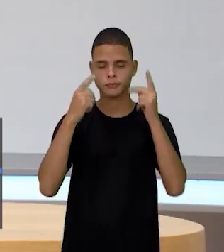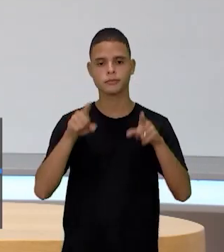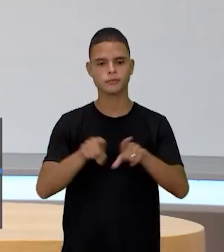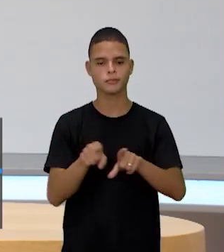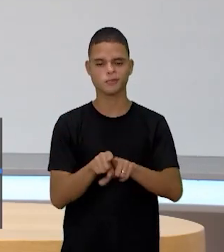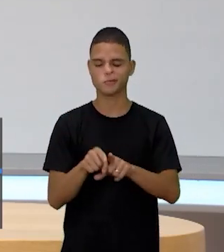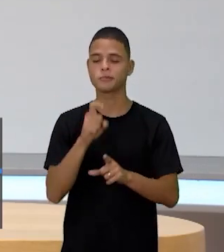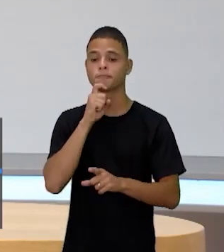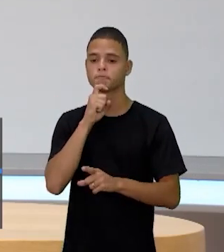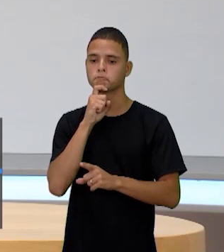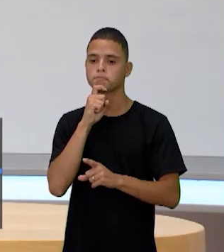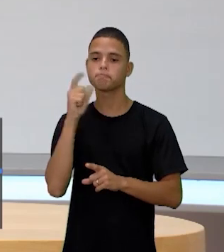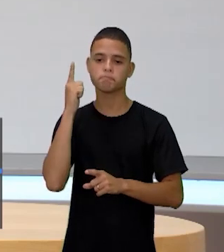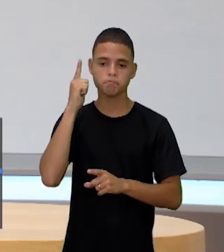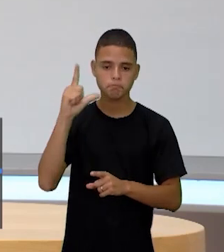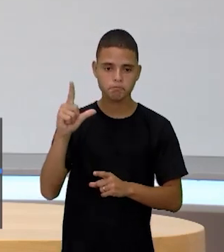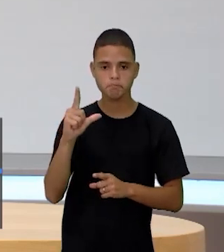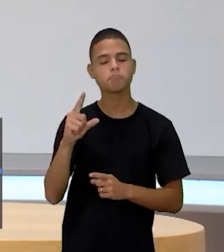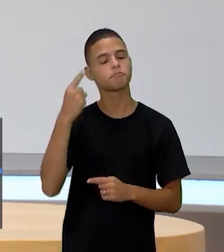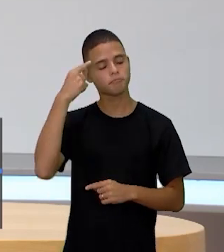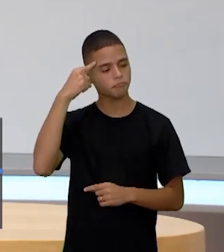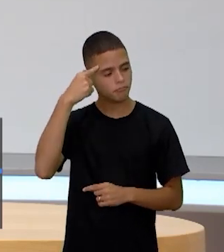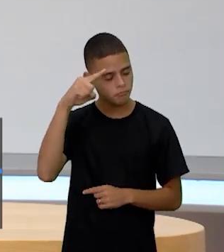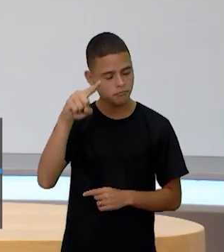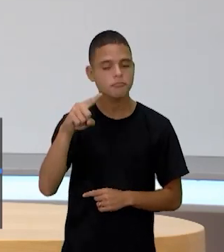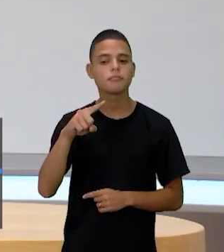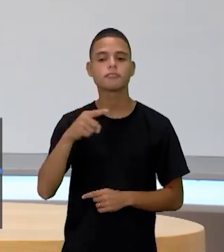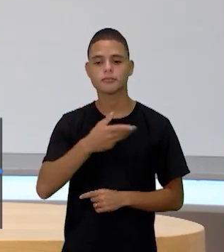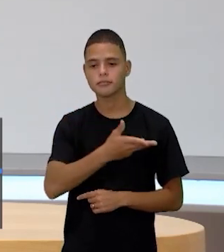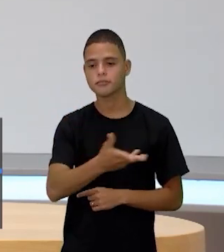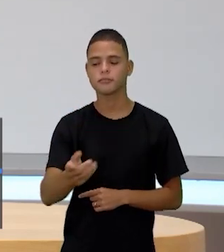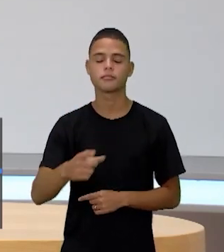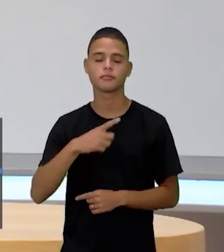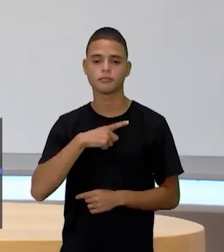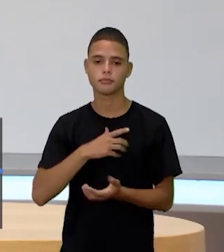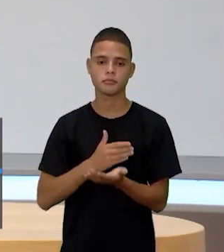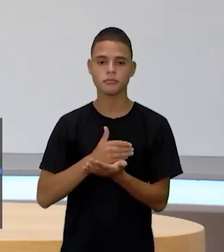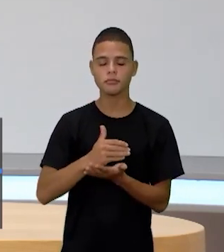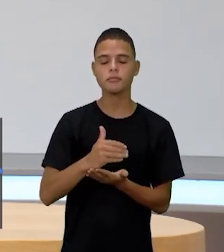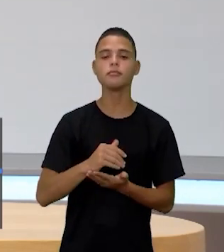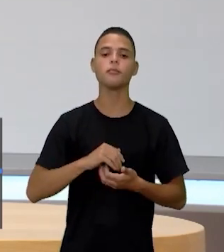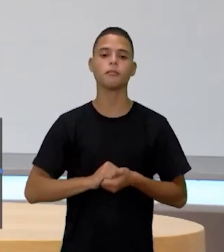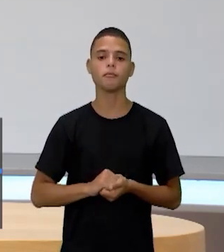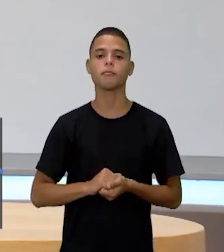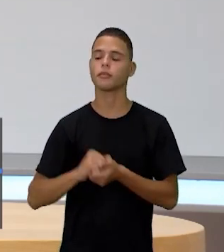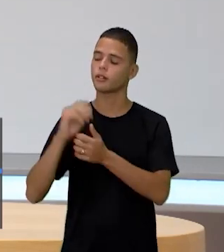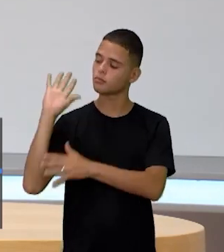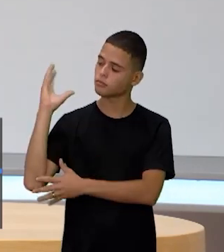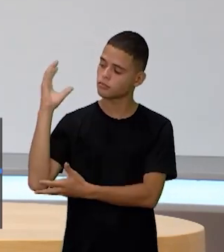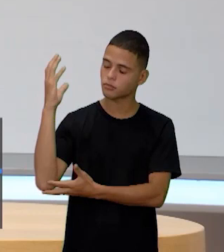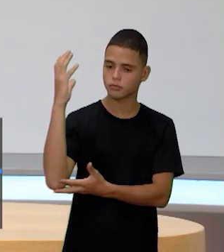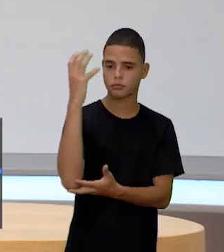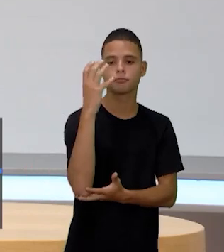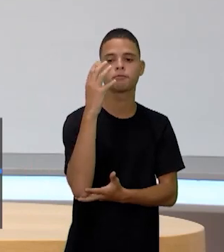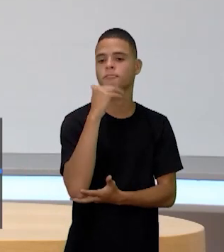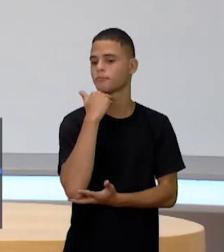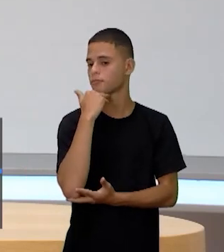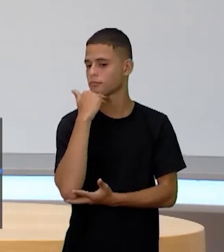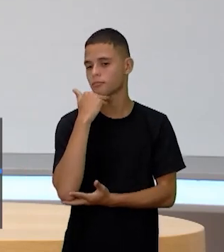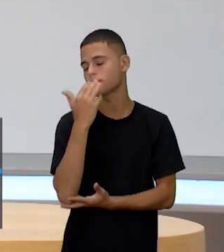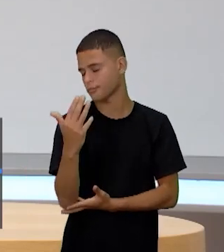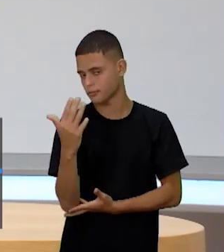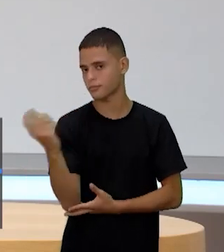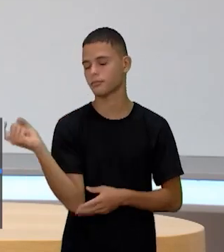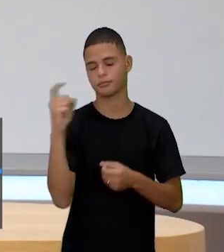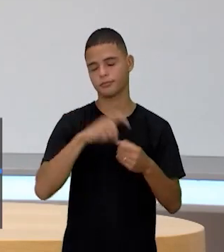gelo a gente consegue. Então essa é a ideia que eu queria que vocês tivessem inicialmente. A floresta, a gente não consegue retornar